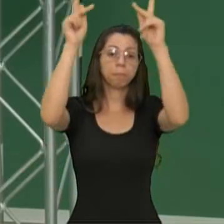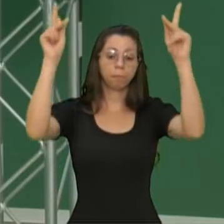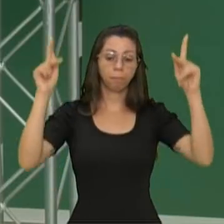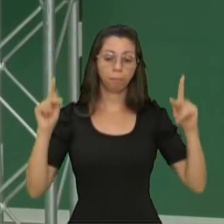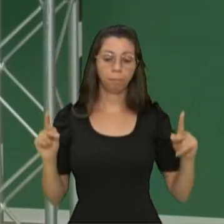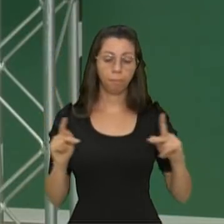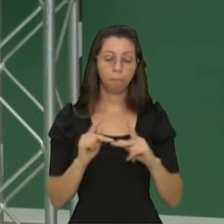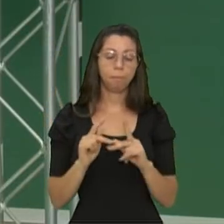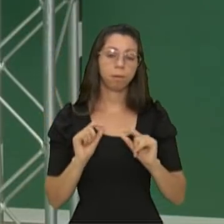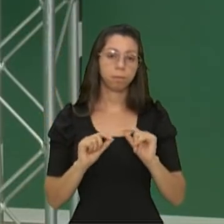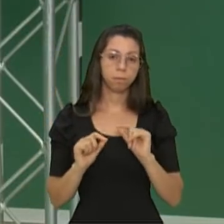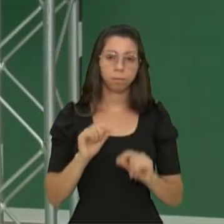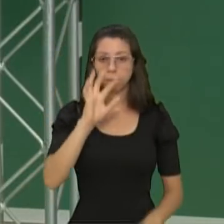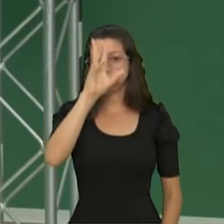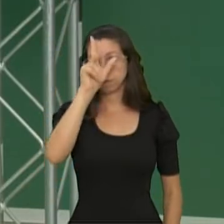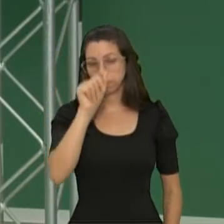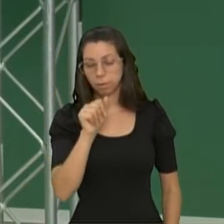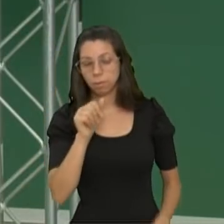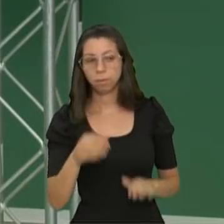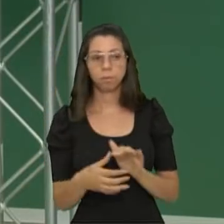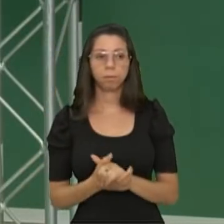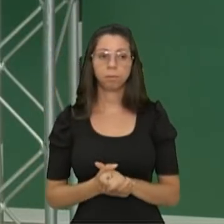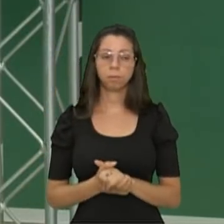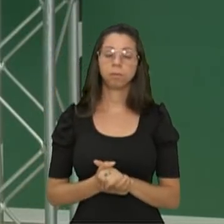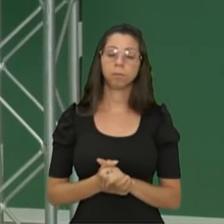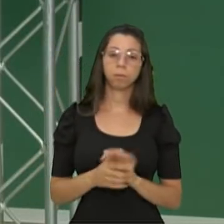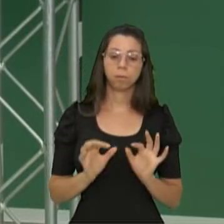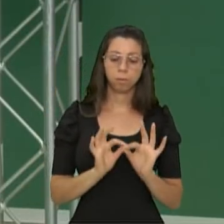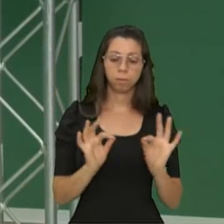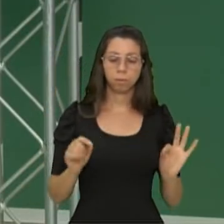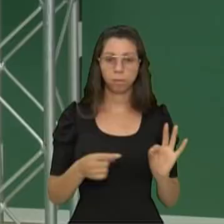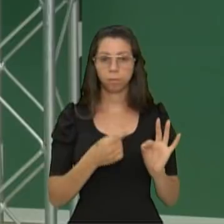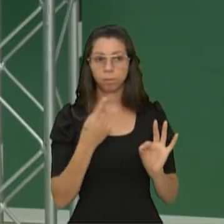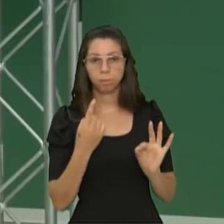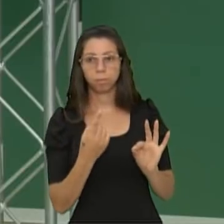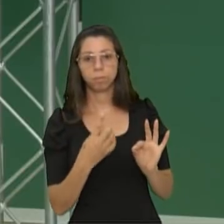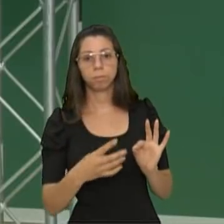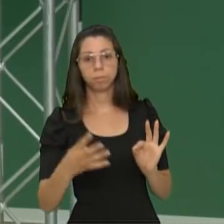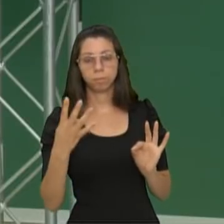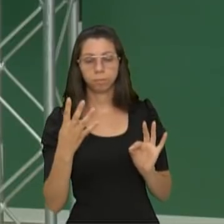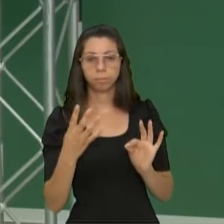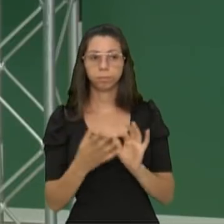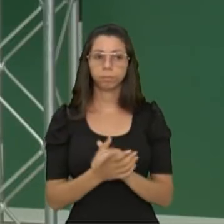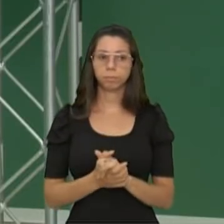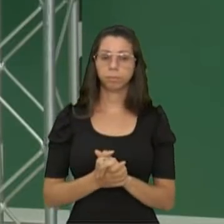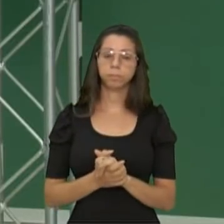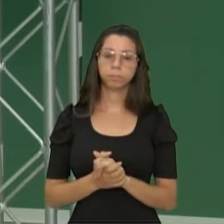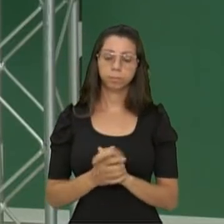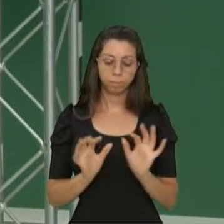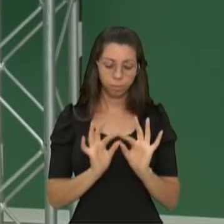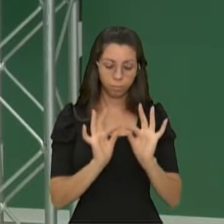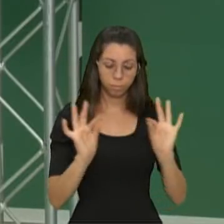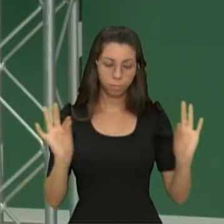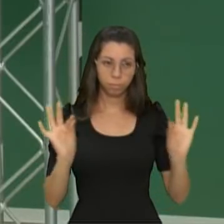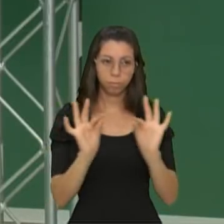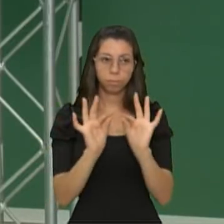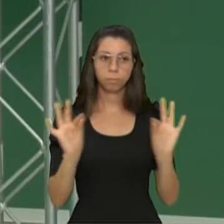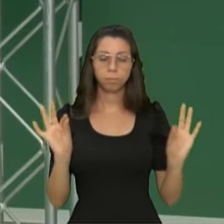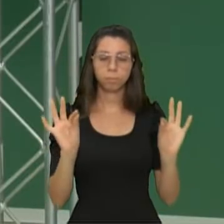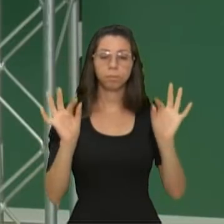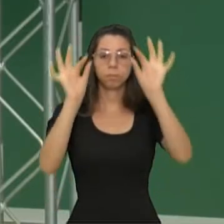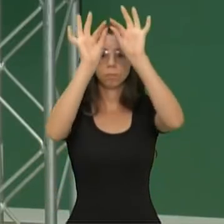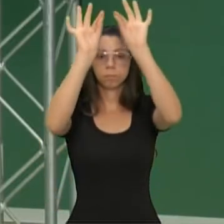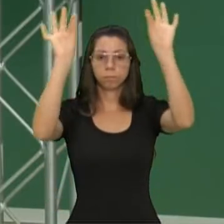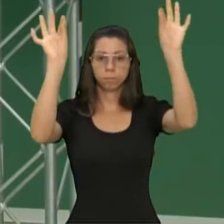O perímetro do galinheiro é dado por 4, que é o lado 1, mas o comprimento do lado 1 é esse valor aqui e o valor